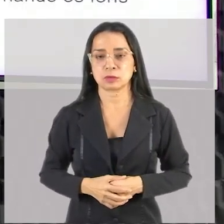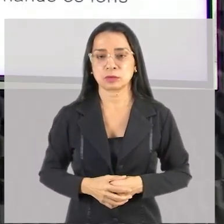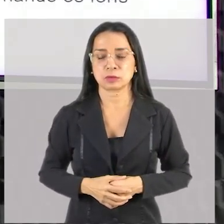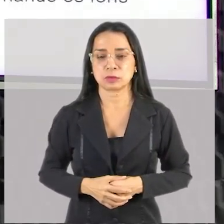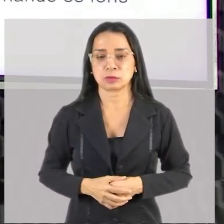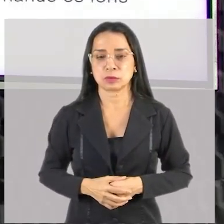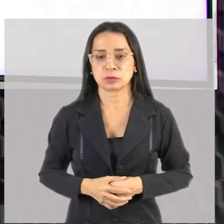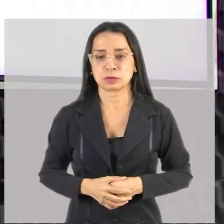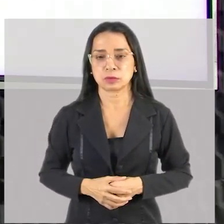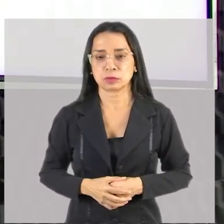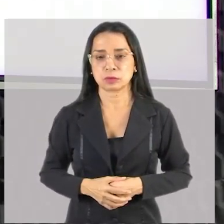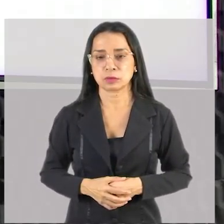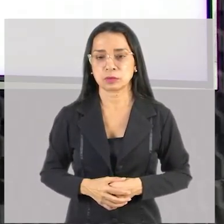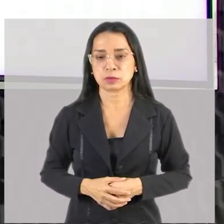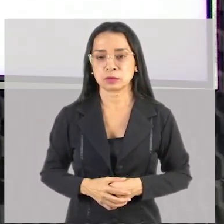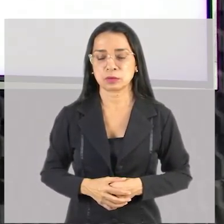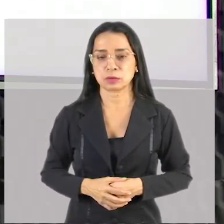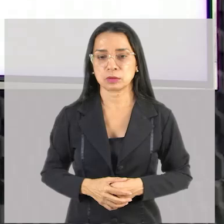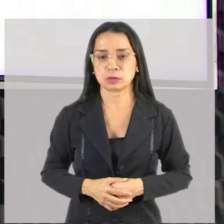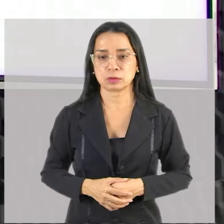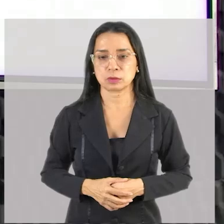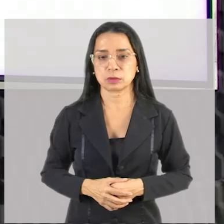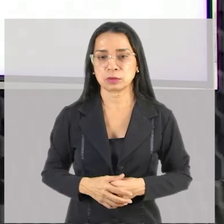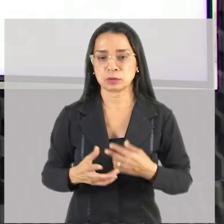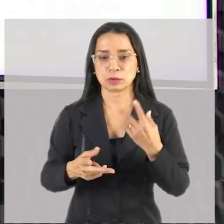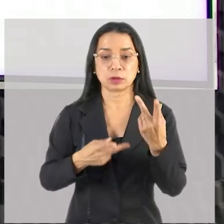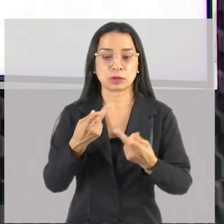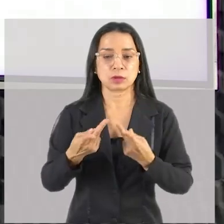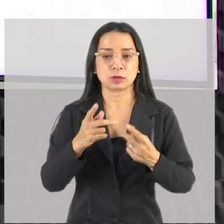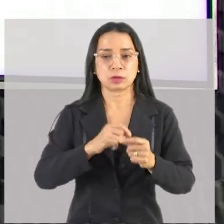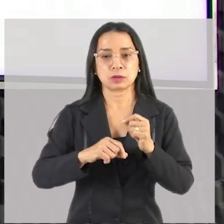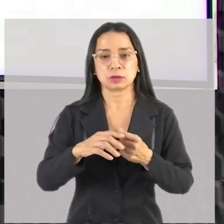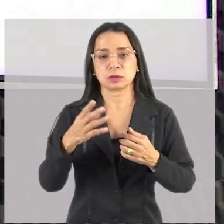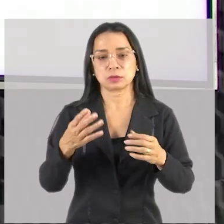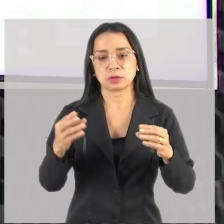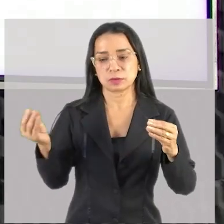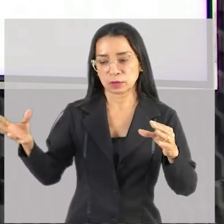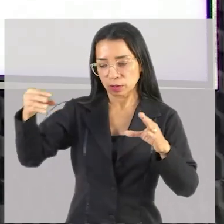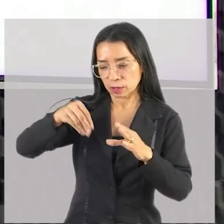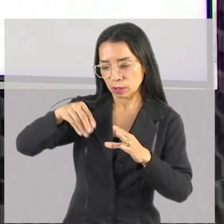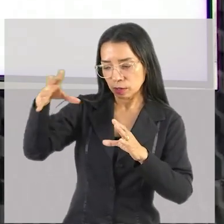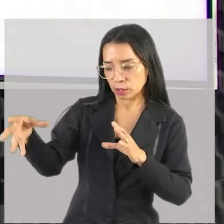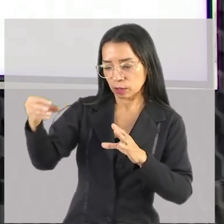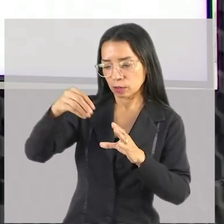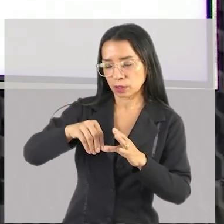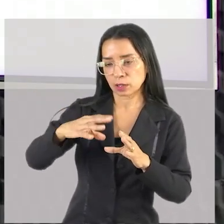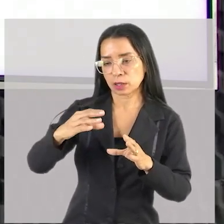Essa remediação, então, o que ele está dizendo? Ele está falando que ele vai botar carbonato de cálcio.